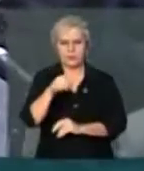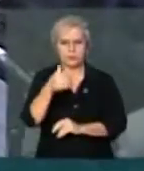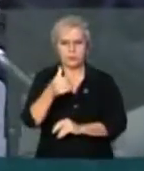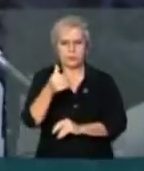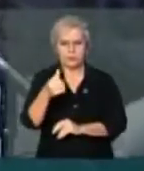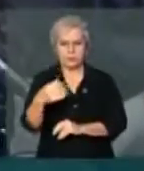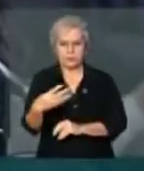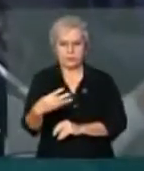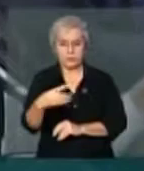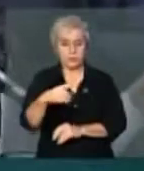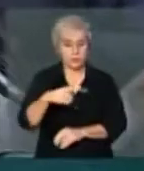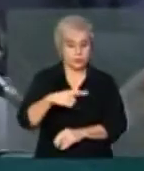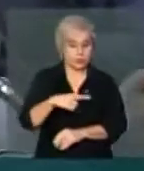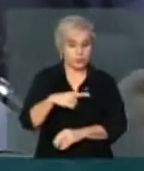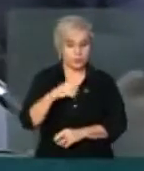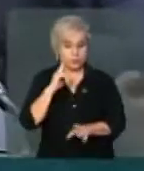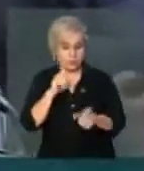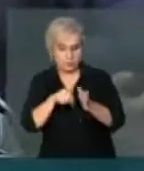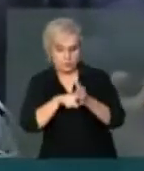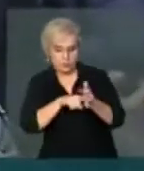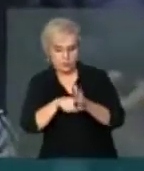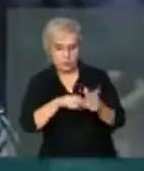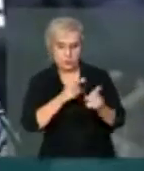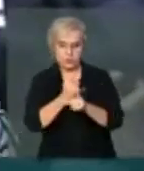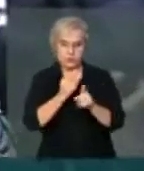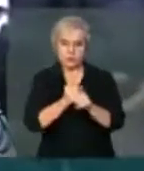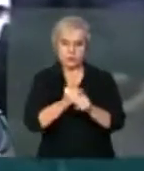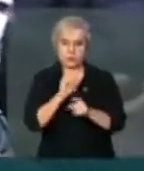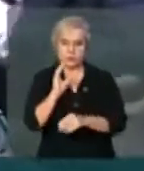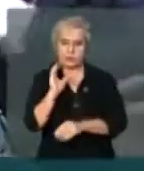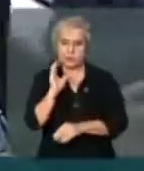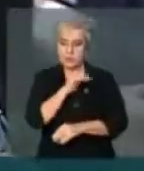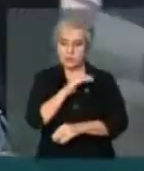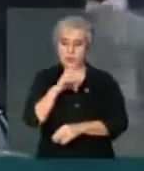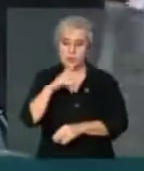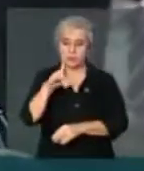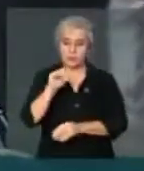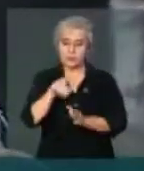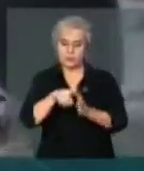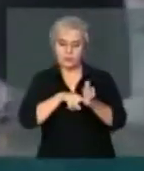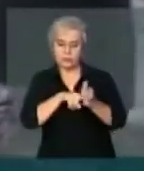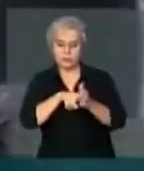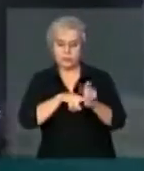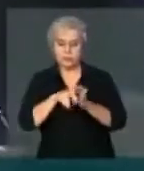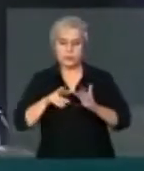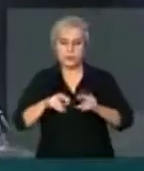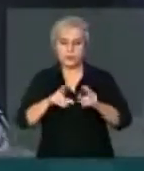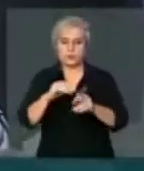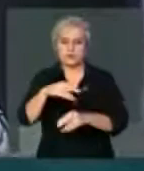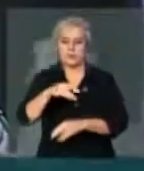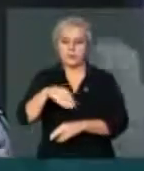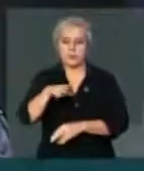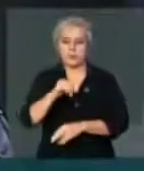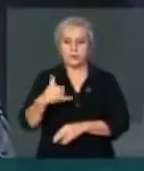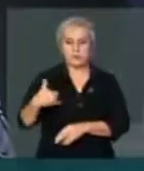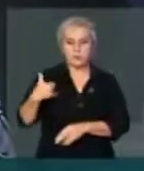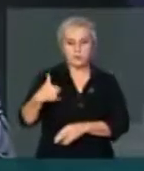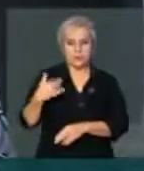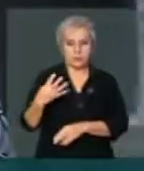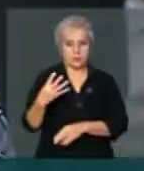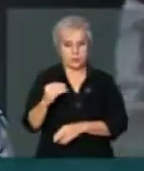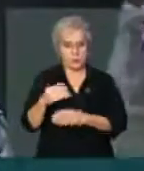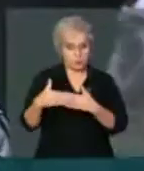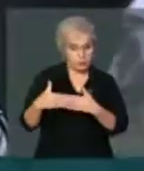11.664, estabelecendo o diagnóstico precoce do câncer de mama a partir dos 40 anos de idade. E havia uma razão para